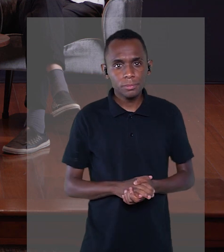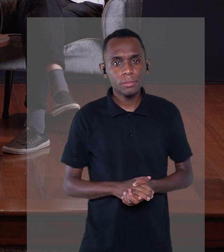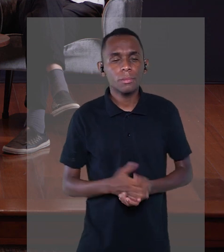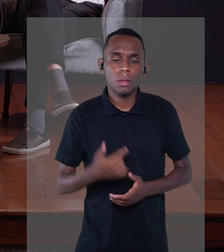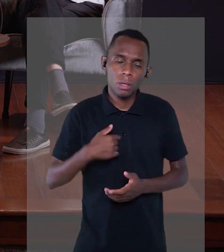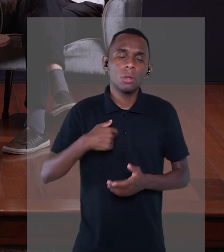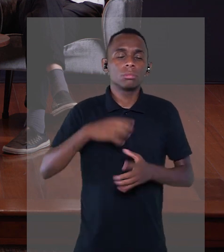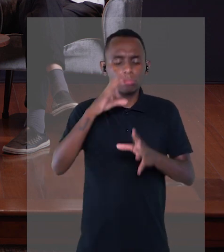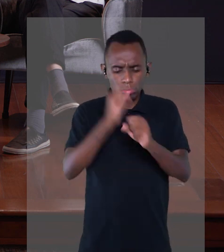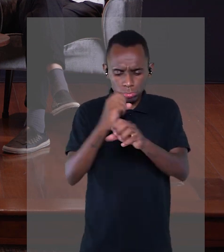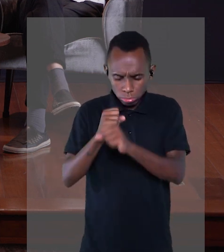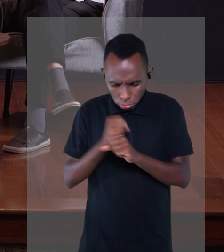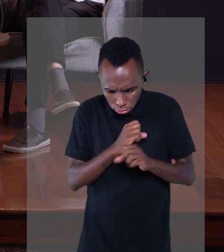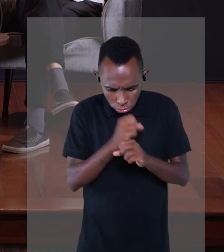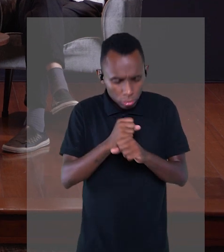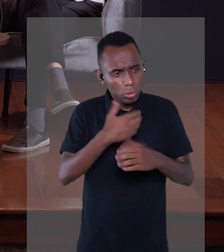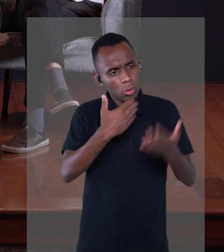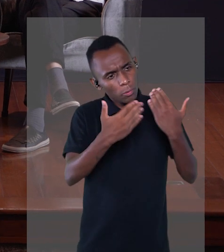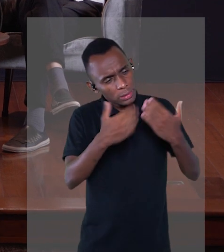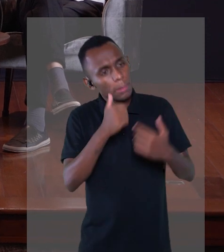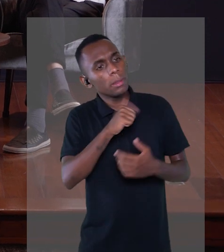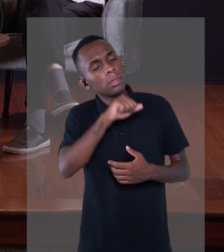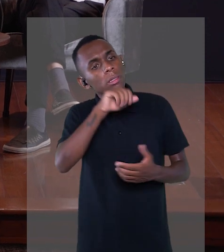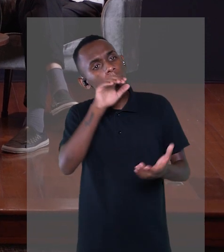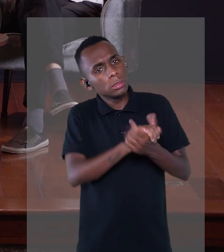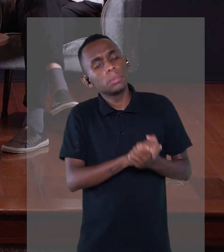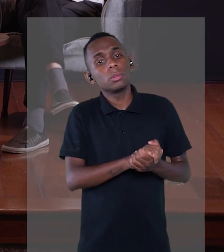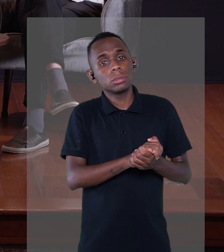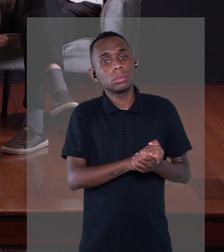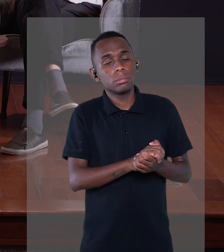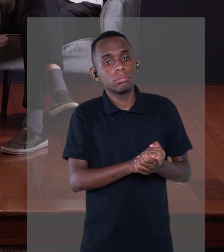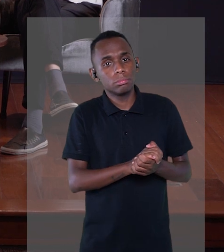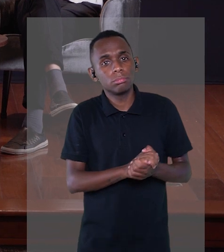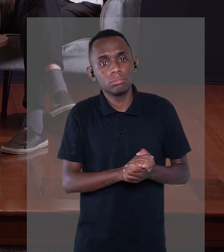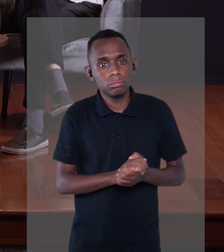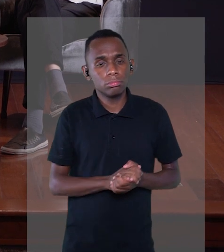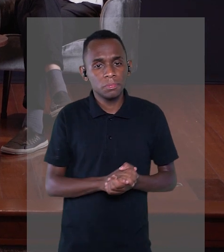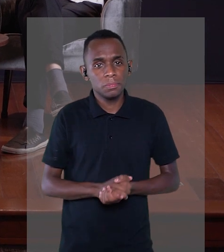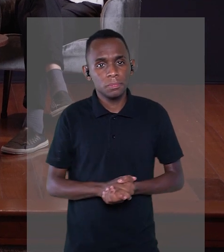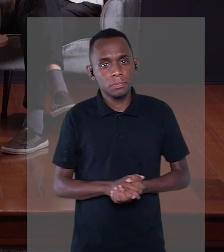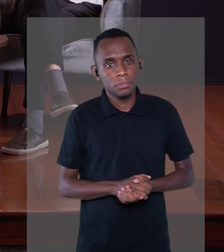Fiz lá umas contas, conversei com a minha mulher, enfim, conferi o